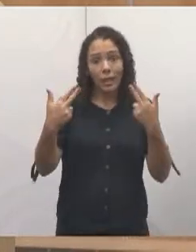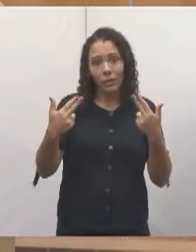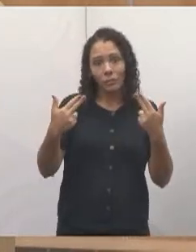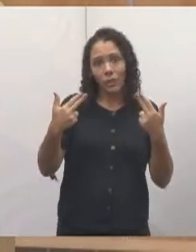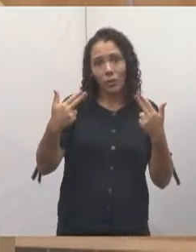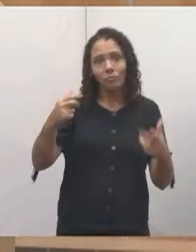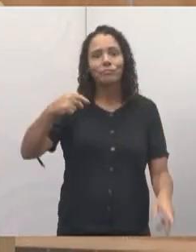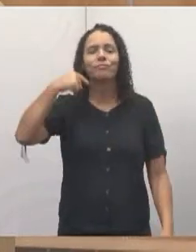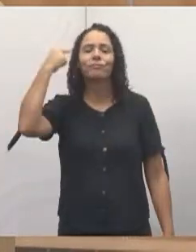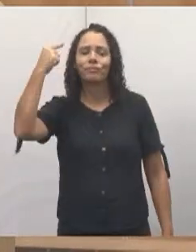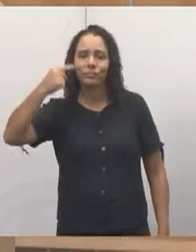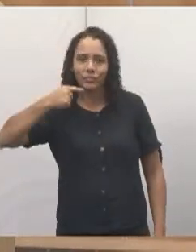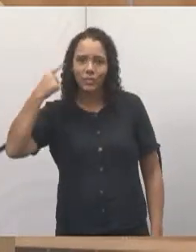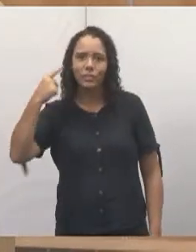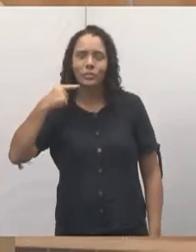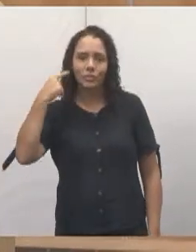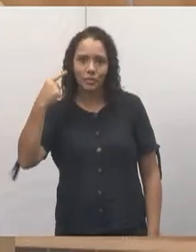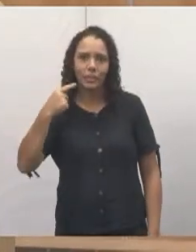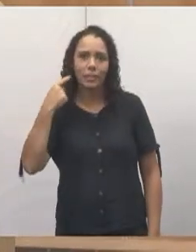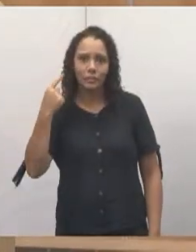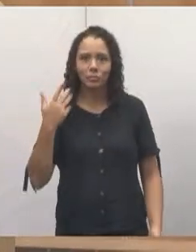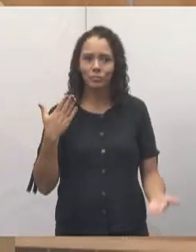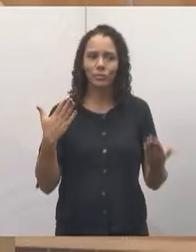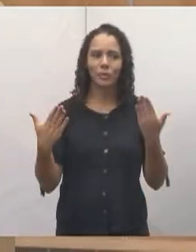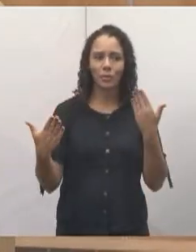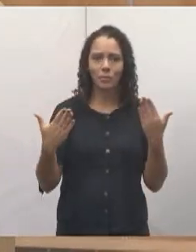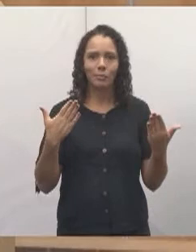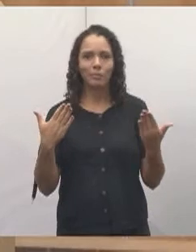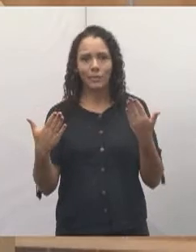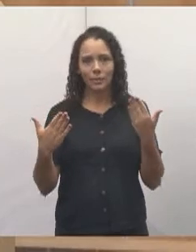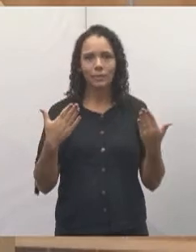reflexo que a atividade do vereador e do advogado